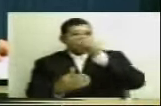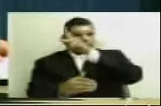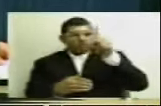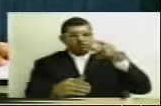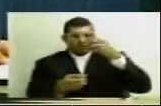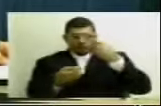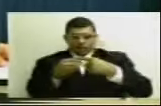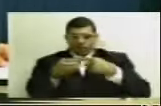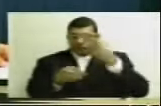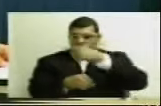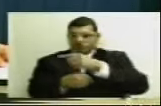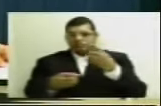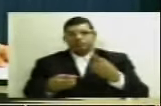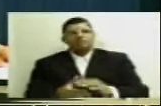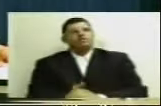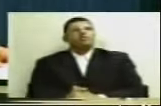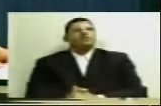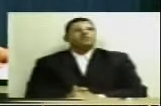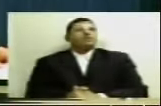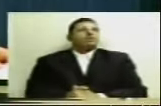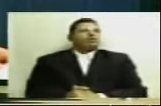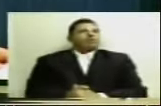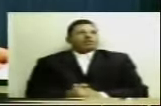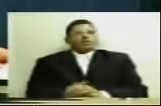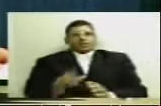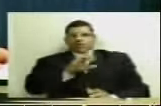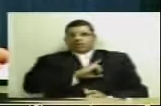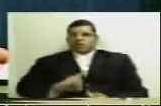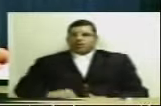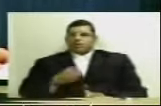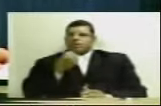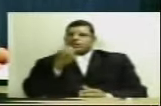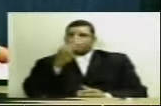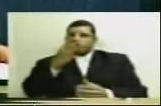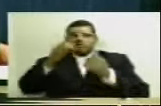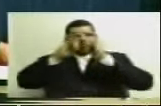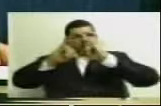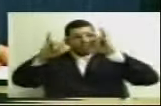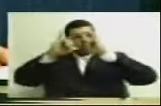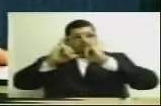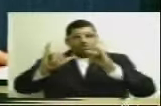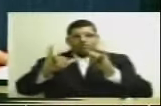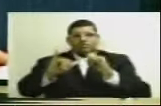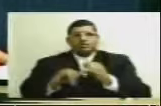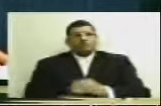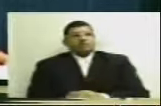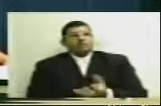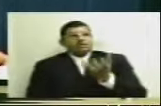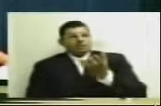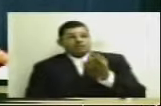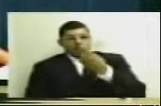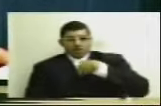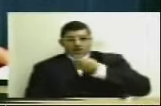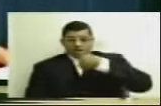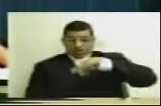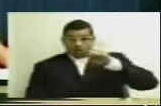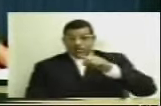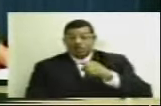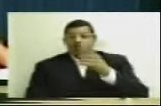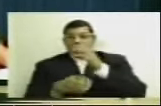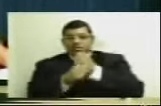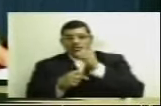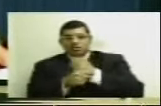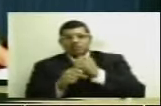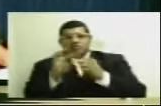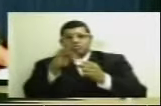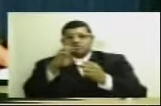Prefeitura Municipal daquele município. Deputado Zé Ricardo, quando anunciei que iria ao Tribunal de